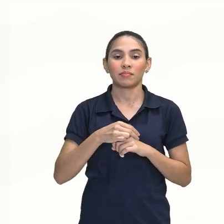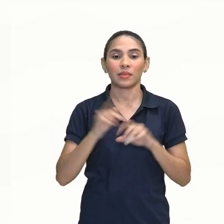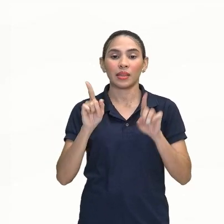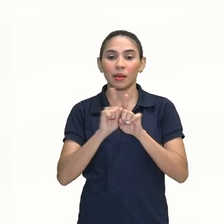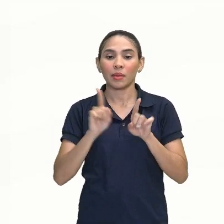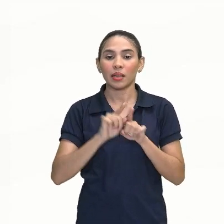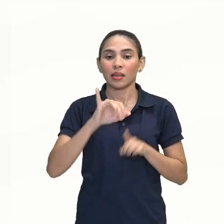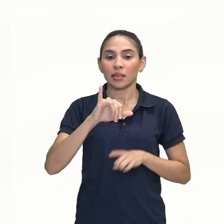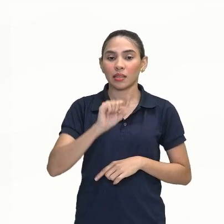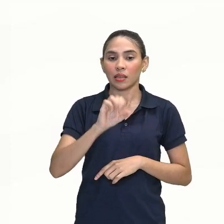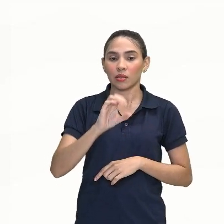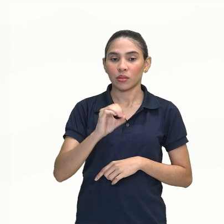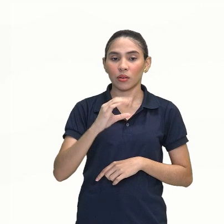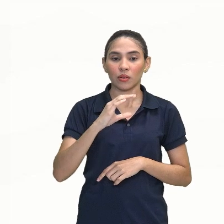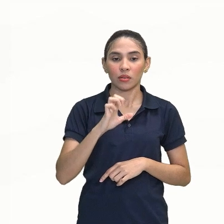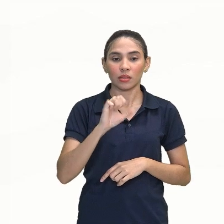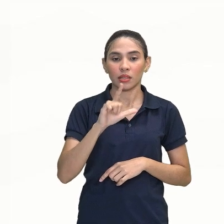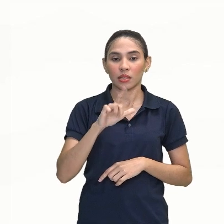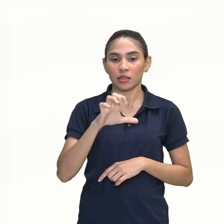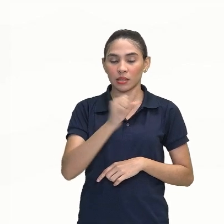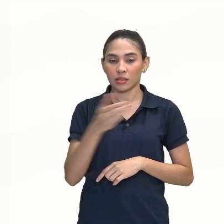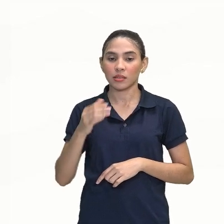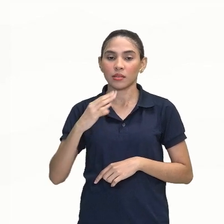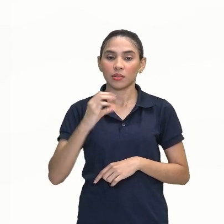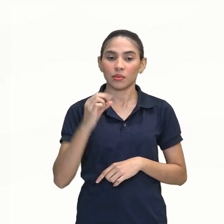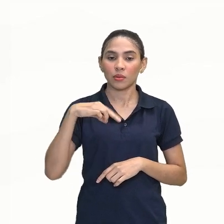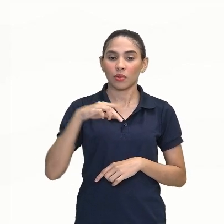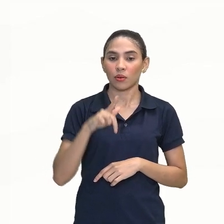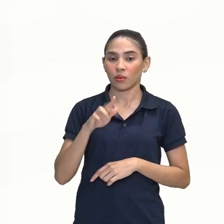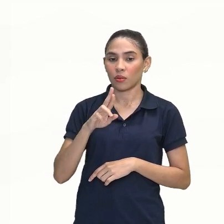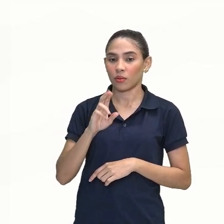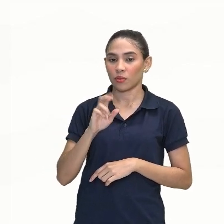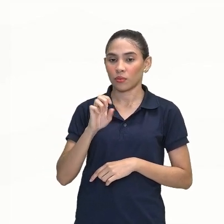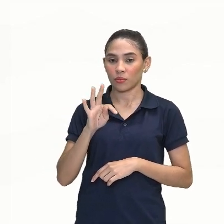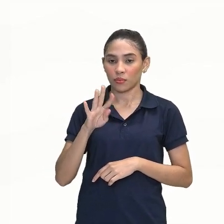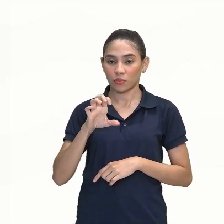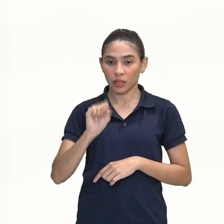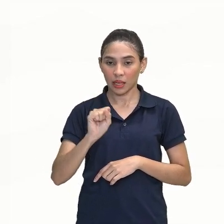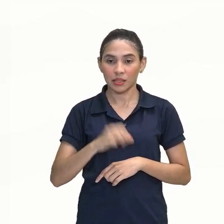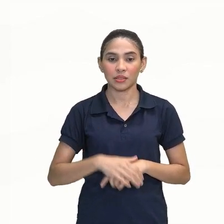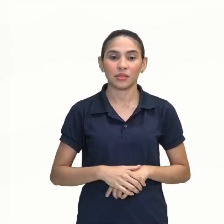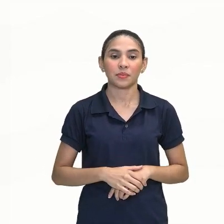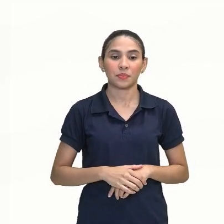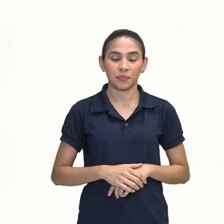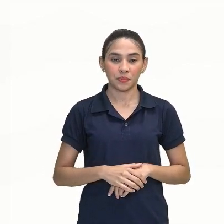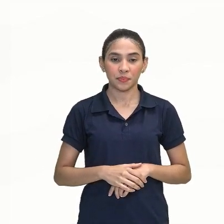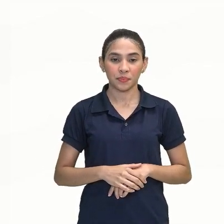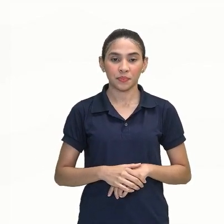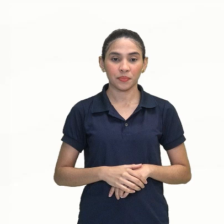isósceles congruentes, tá? A cada um dos seus vértices.